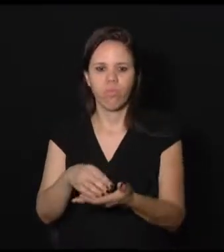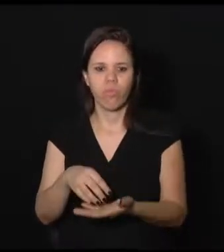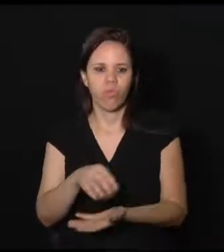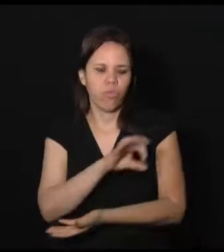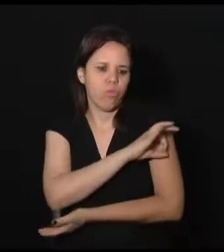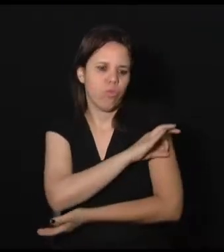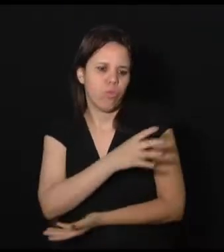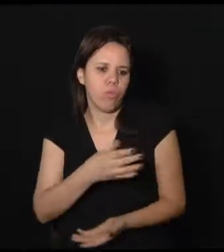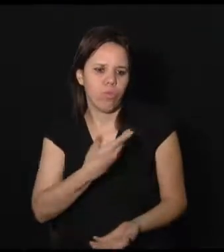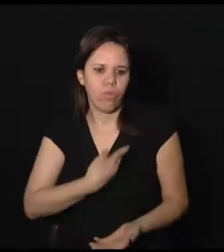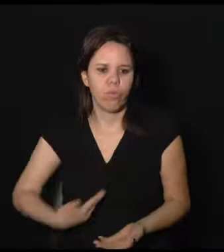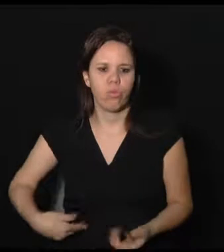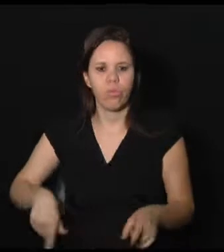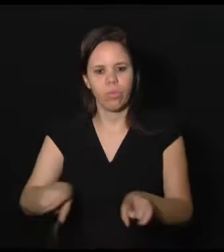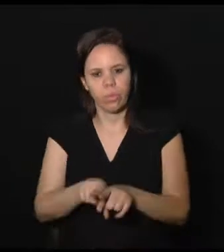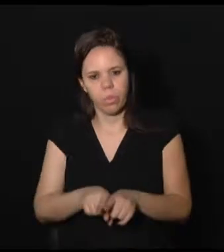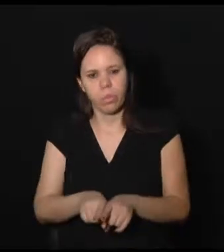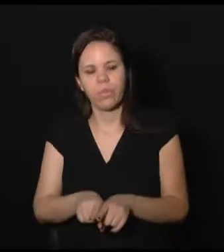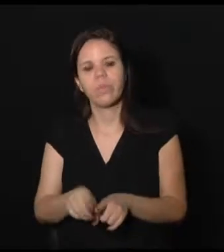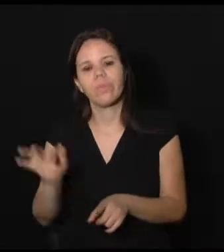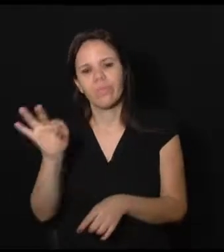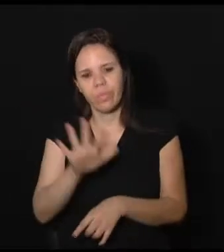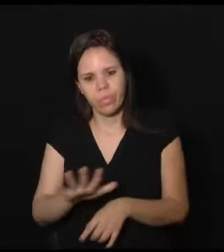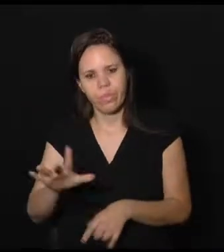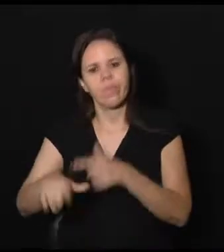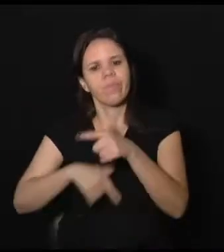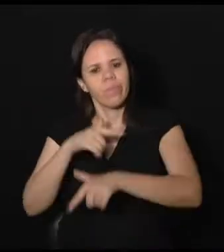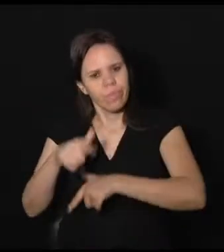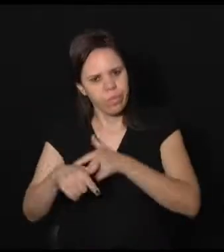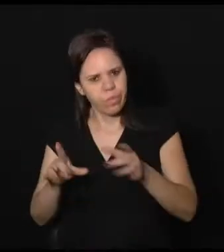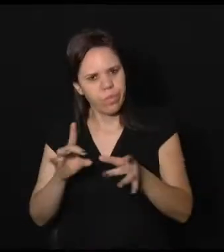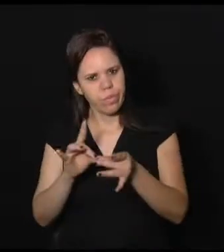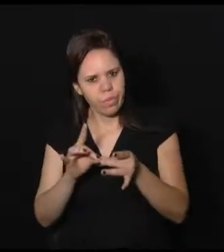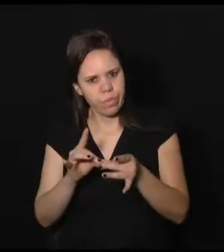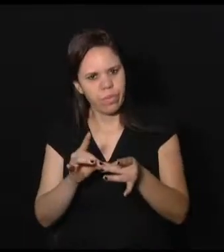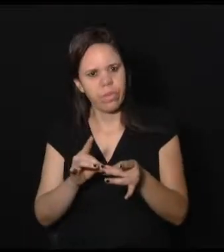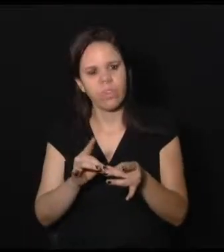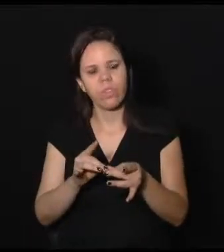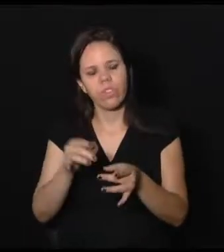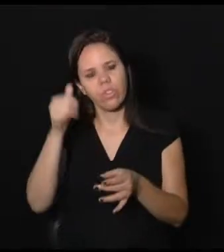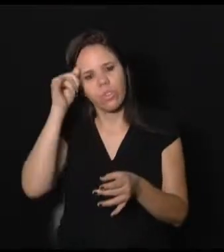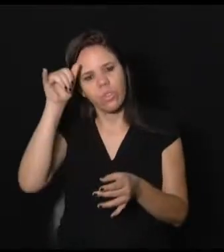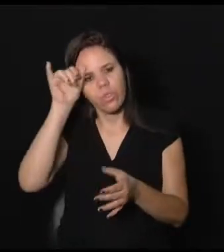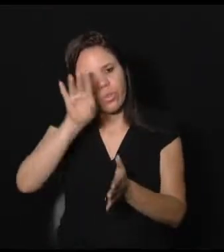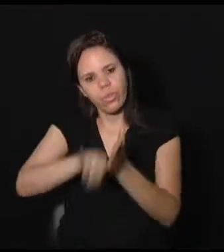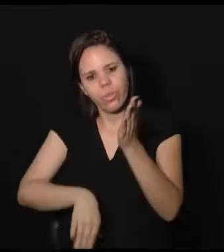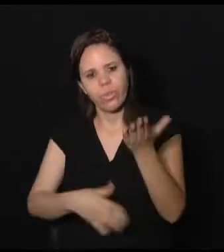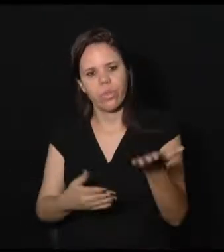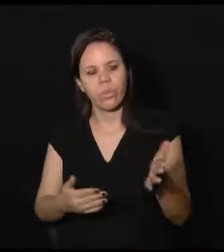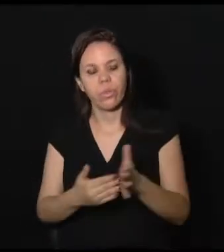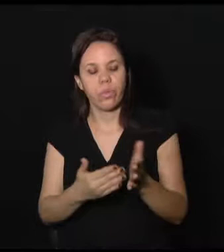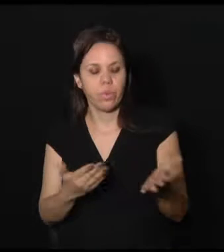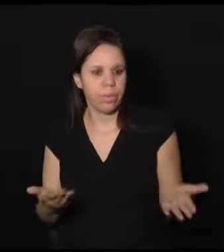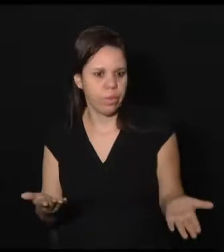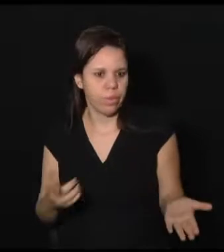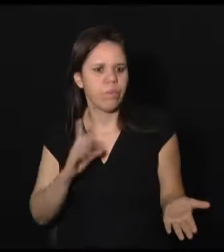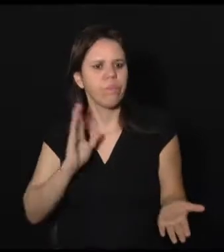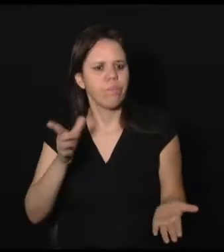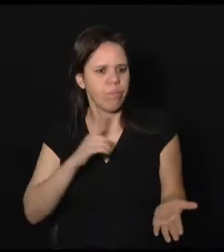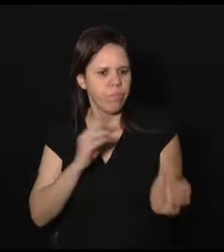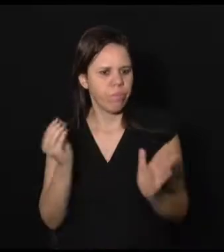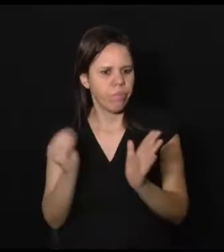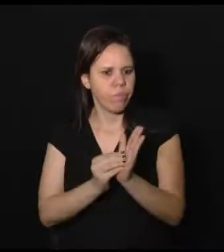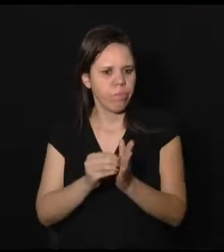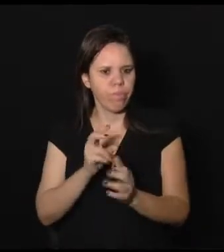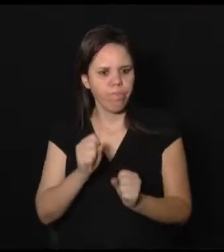órgãos intervenientes e governo federal trabalhando para simplificar e desburocratizar. Então, nós temos aí já essa agenda forte. E